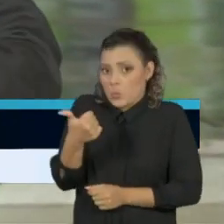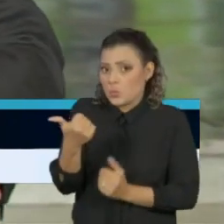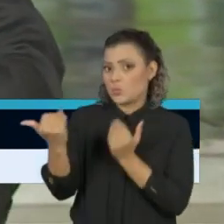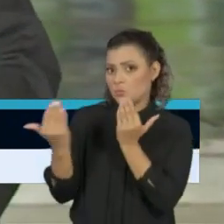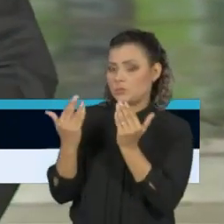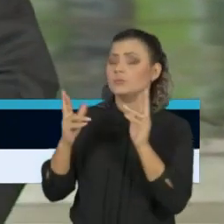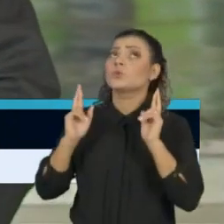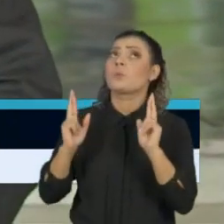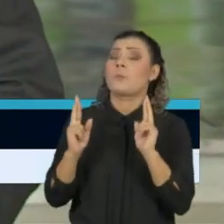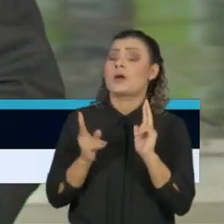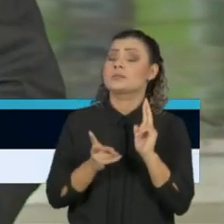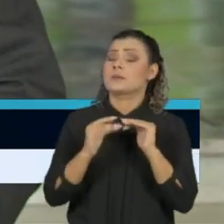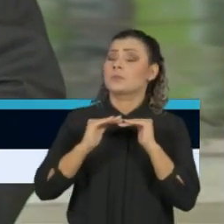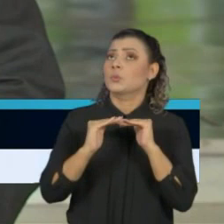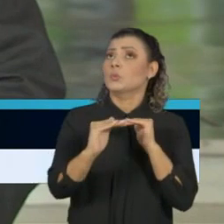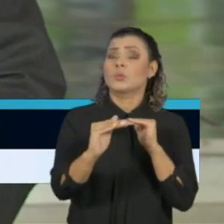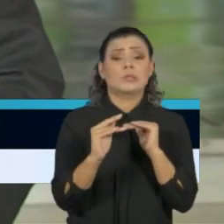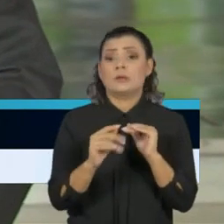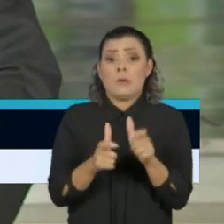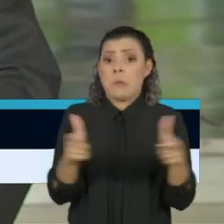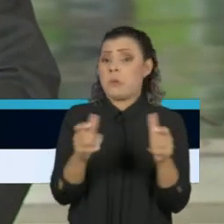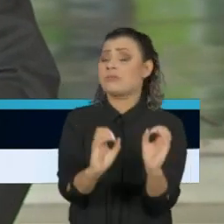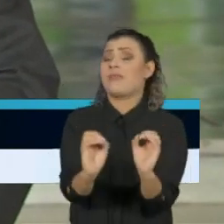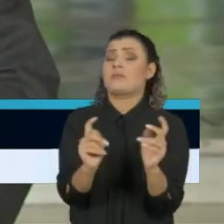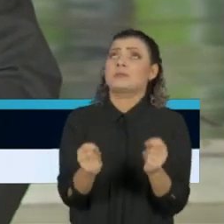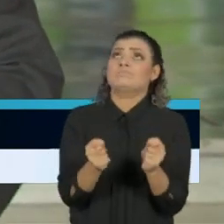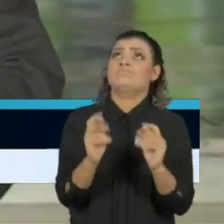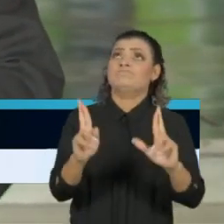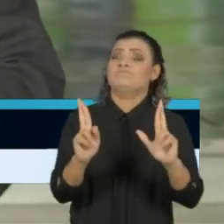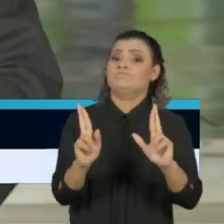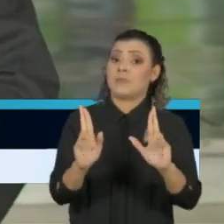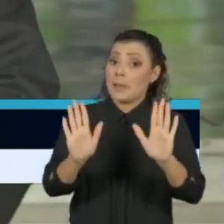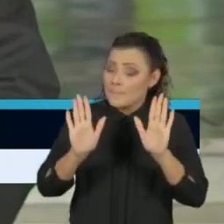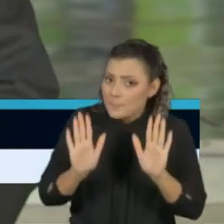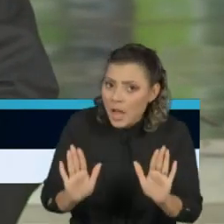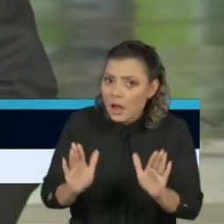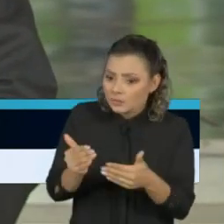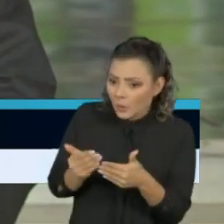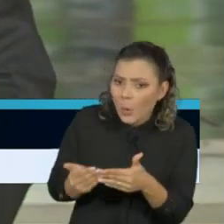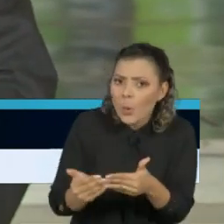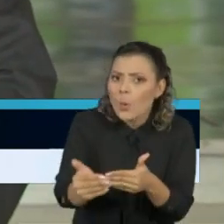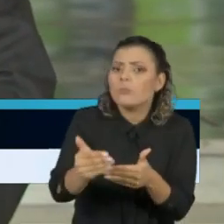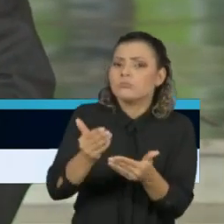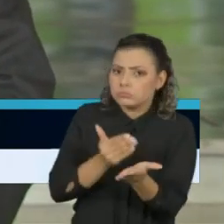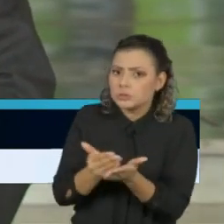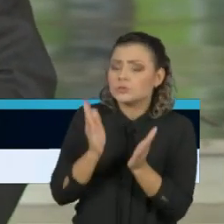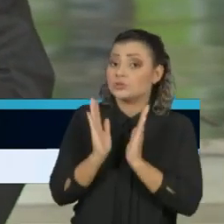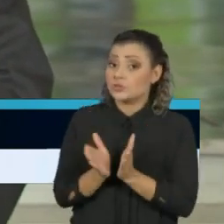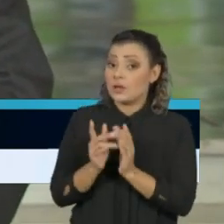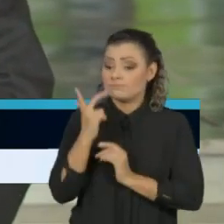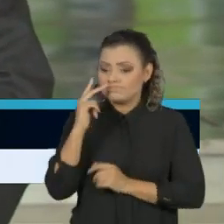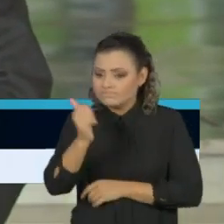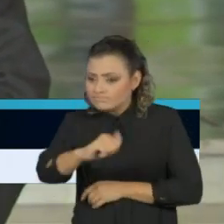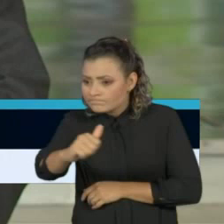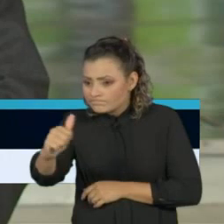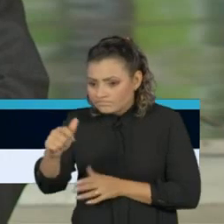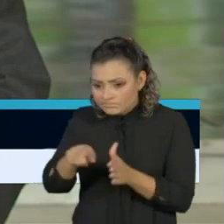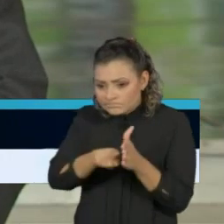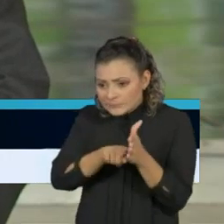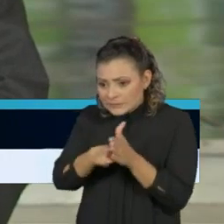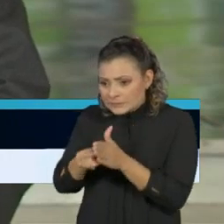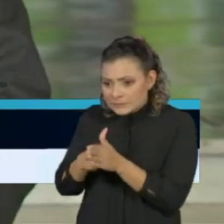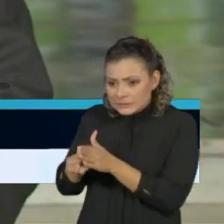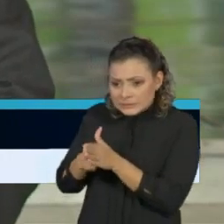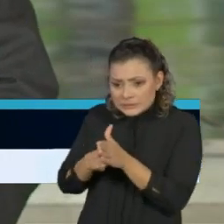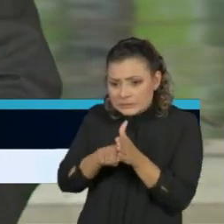tomara que ficasse sempre assim, mas já começamos a poder ter análise e estudar esses casos